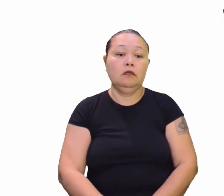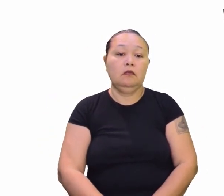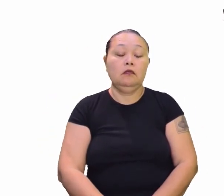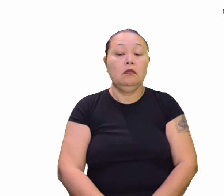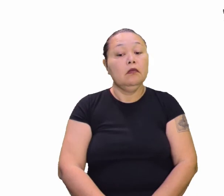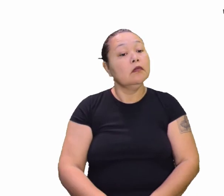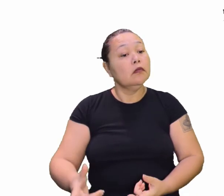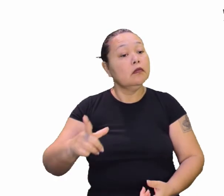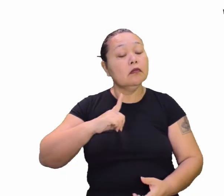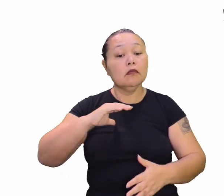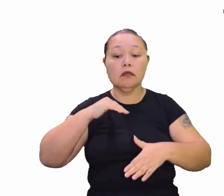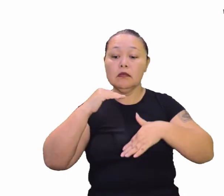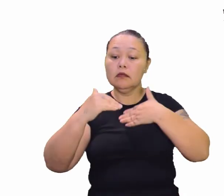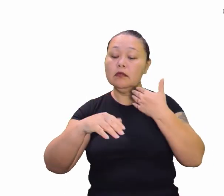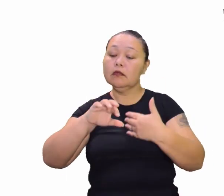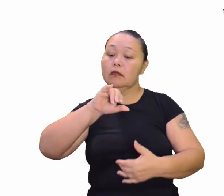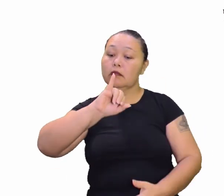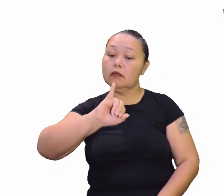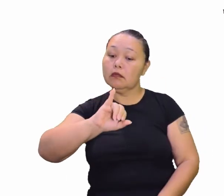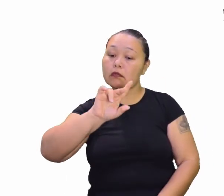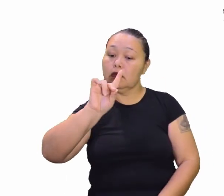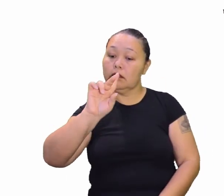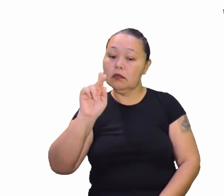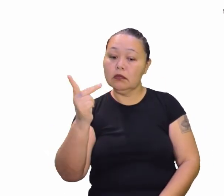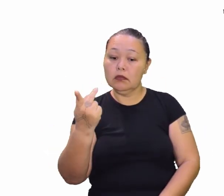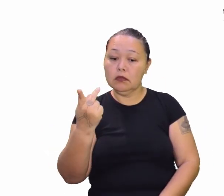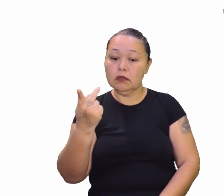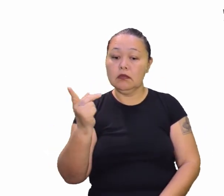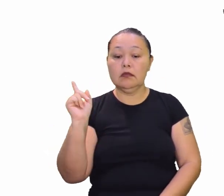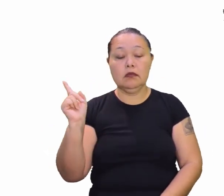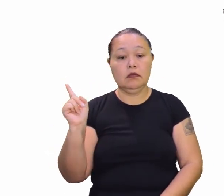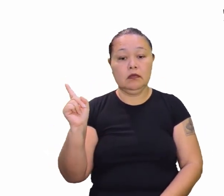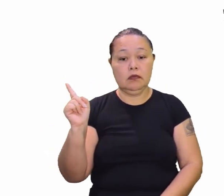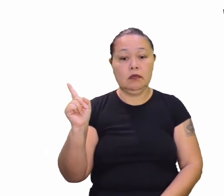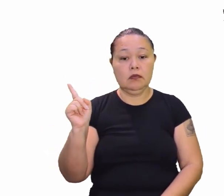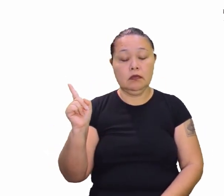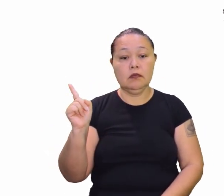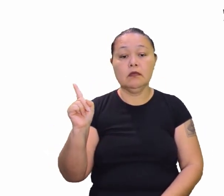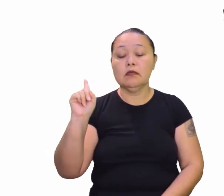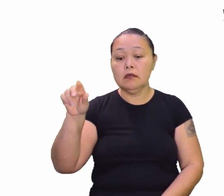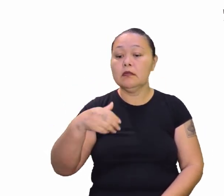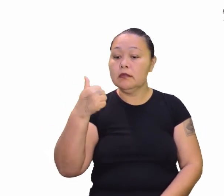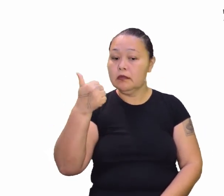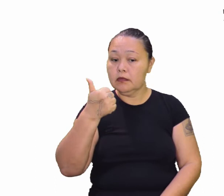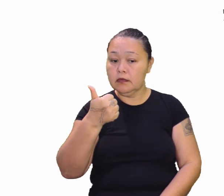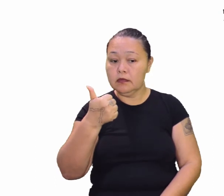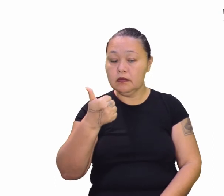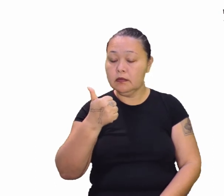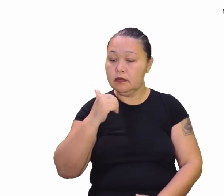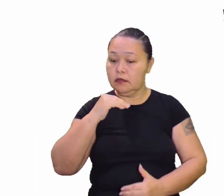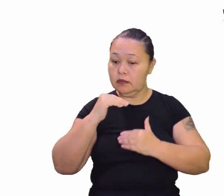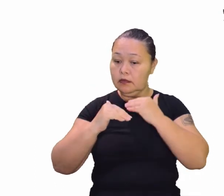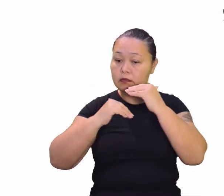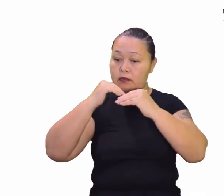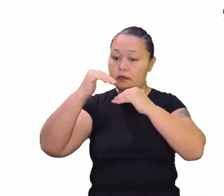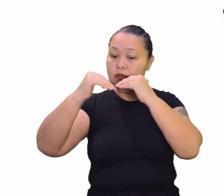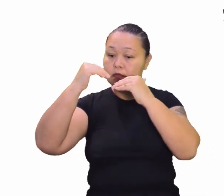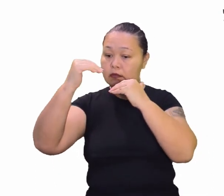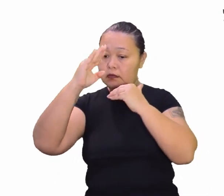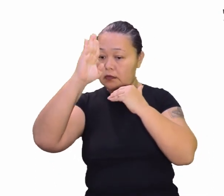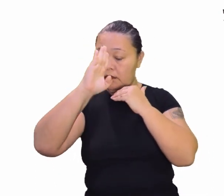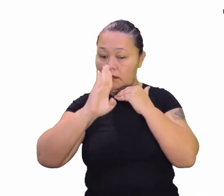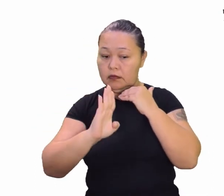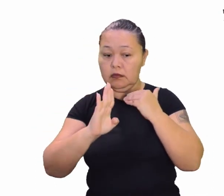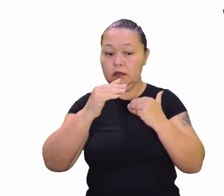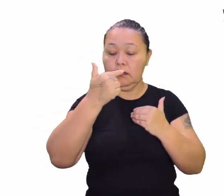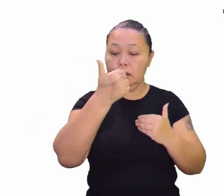E temos aí uma evolução do IDH do Brasil. Olha, isso aqui é algo positivo. O Índice de Desenvolvimento do Brasil, lá